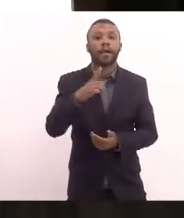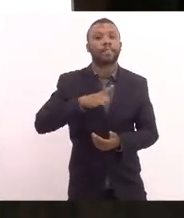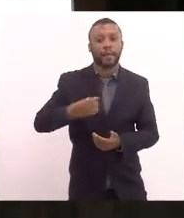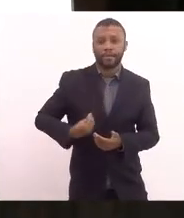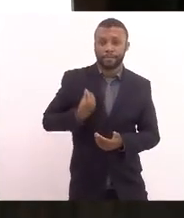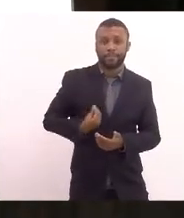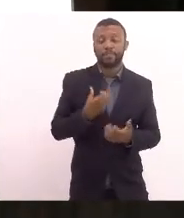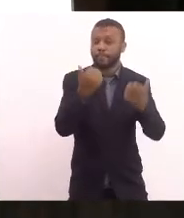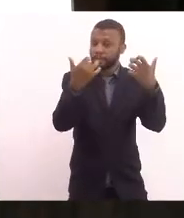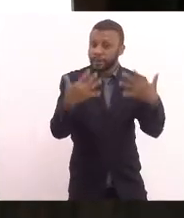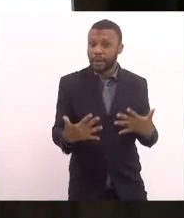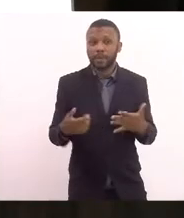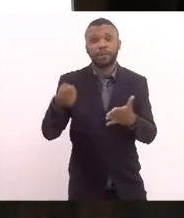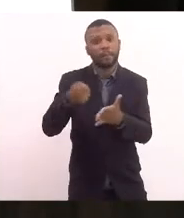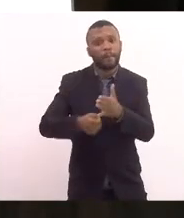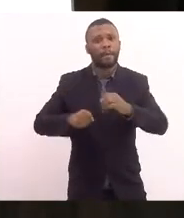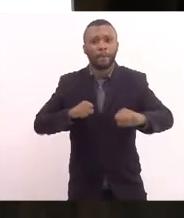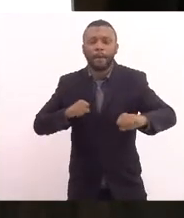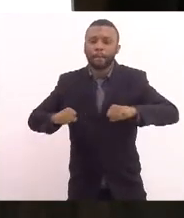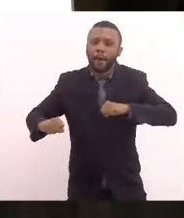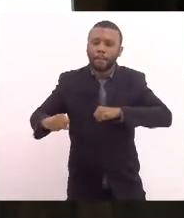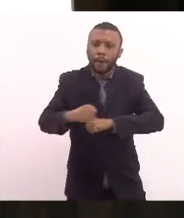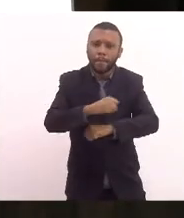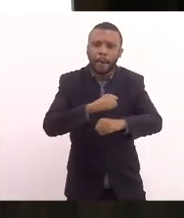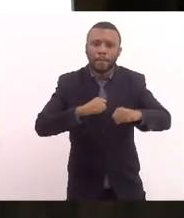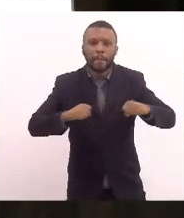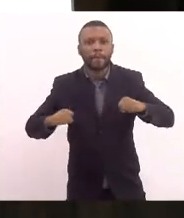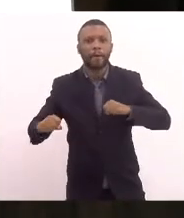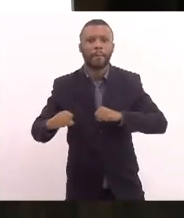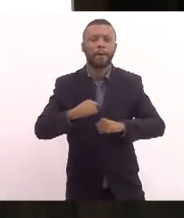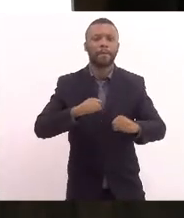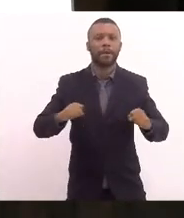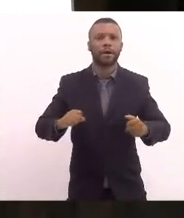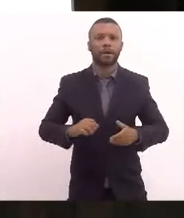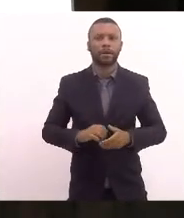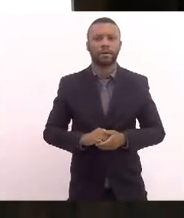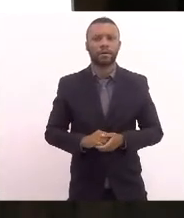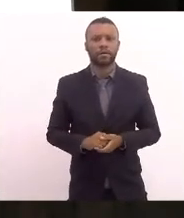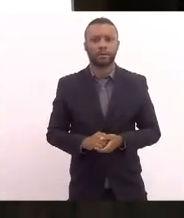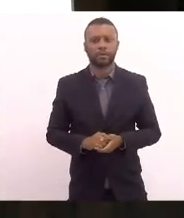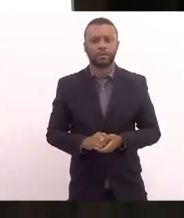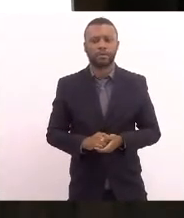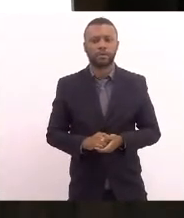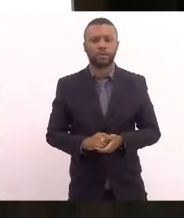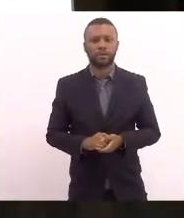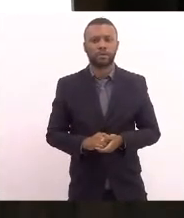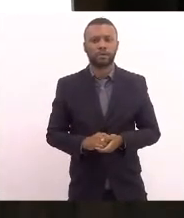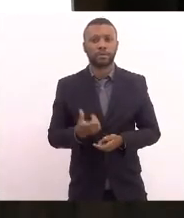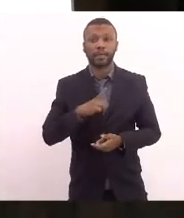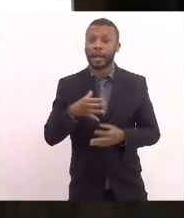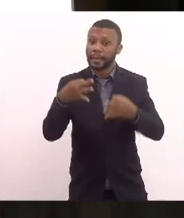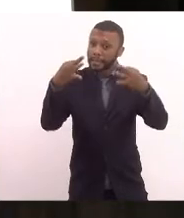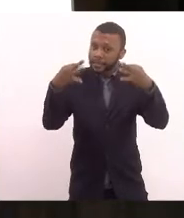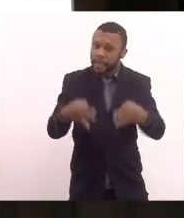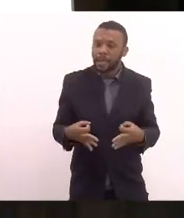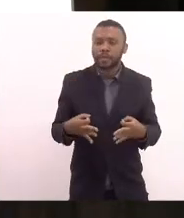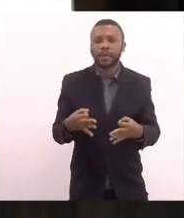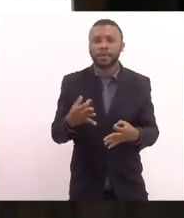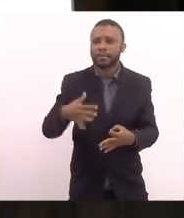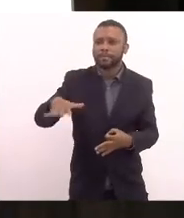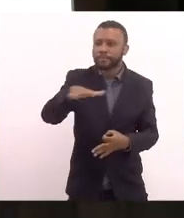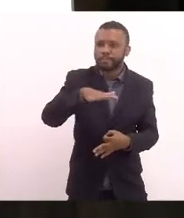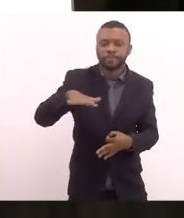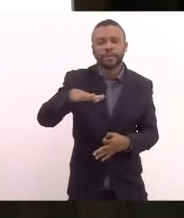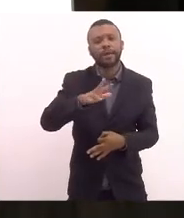dessa nossa luta, que é de muitos anos, que é de todos nós, e que a gente tem certeza, né, que ela